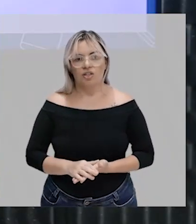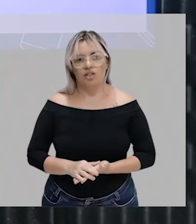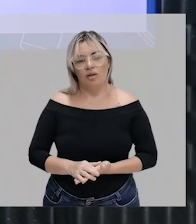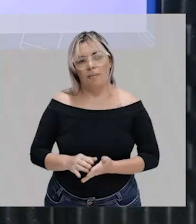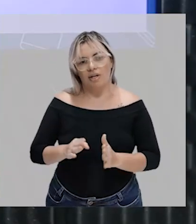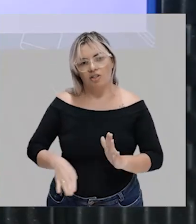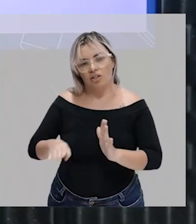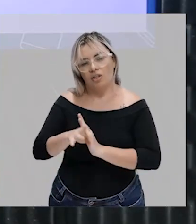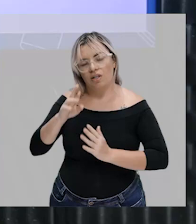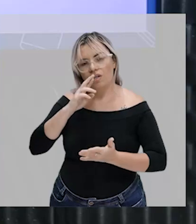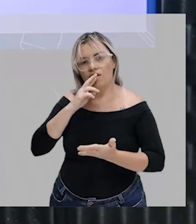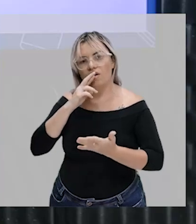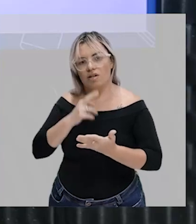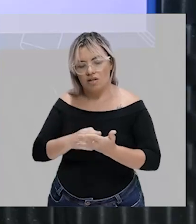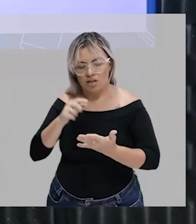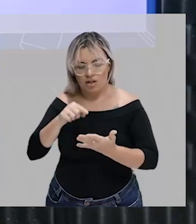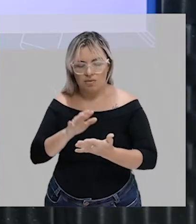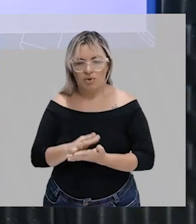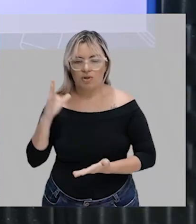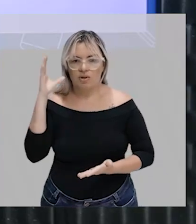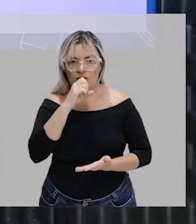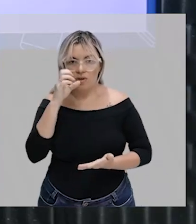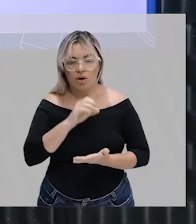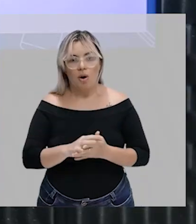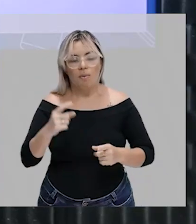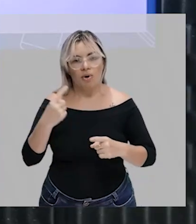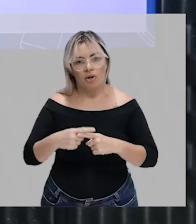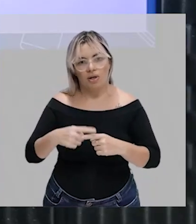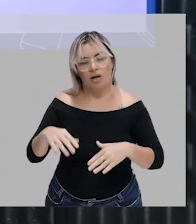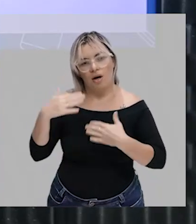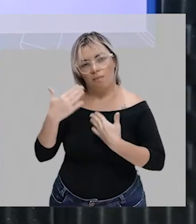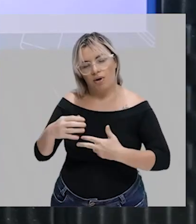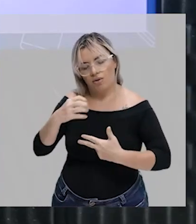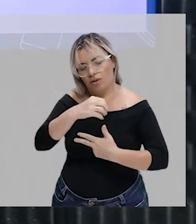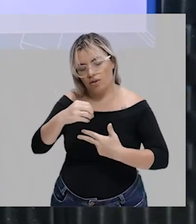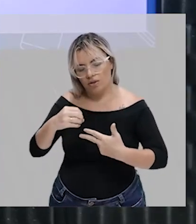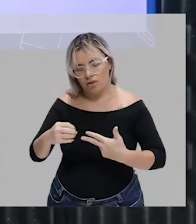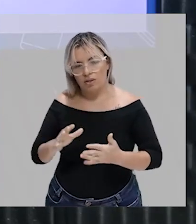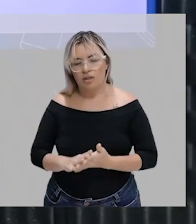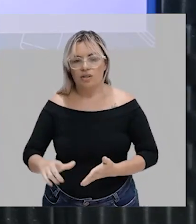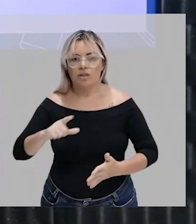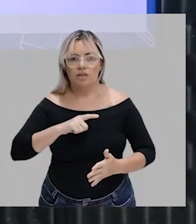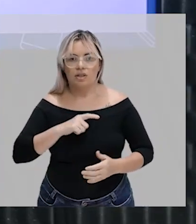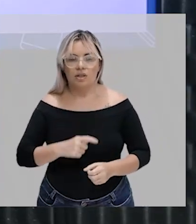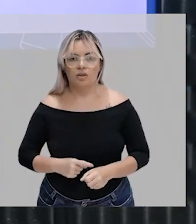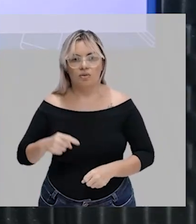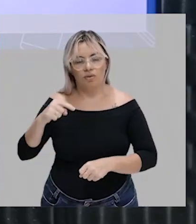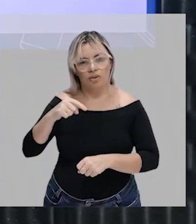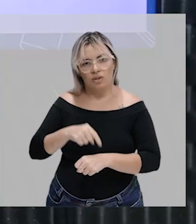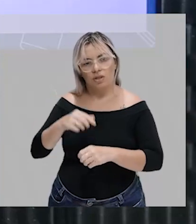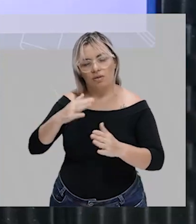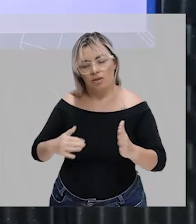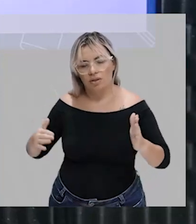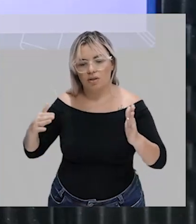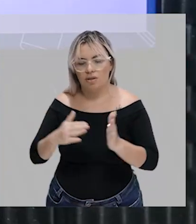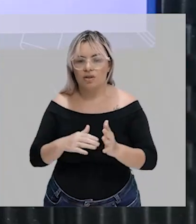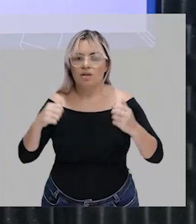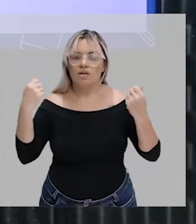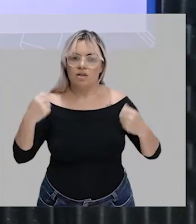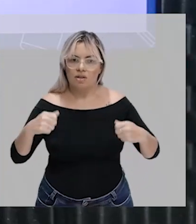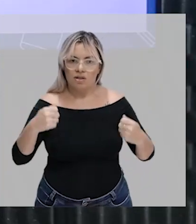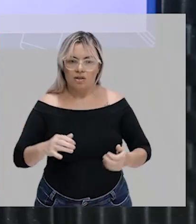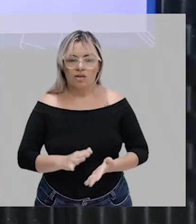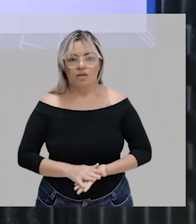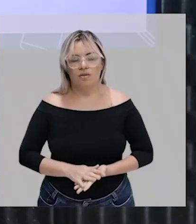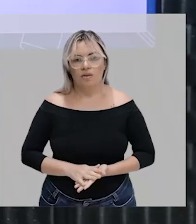para acontecer. E você precisa fazer o maior número de questões de todas as disciplinas de forma correta